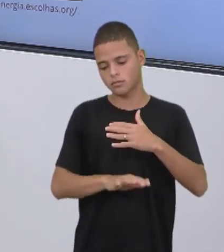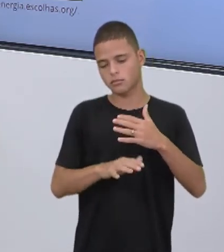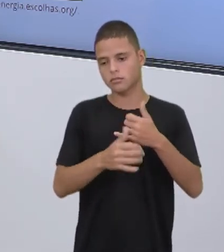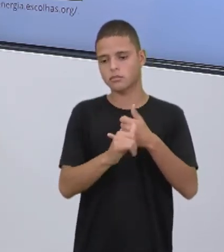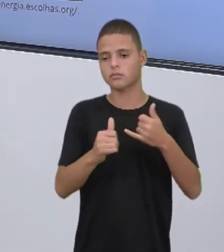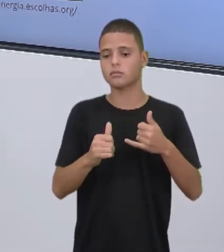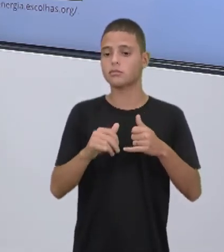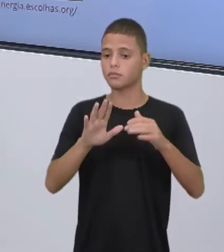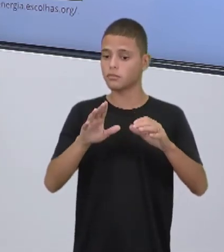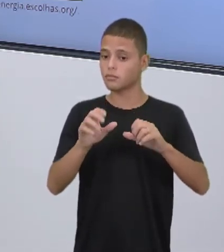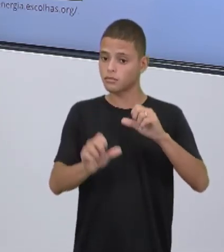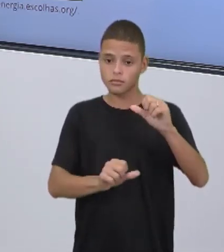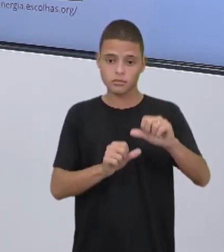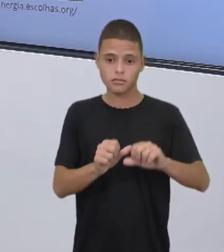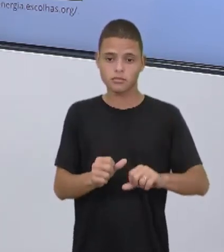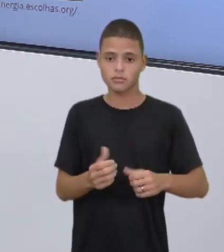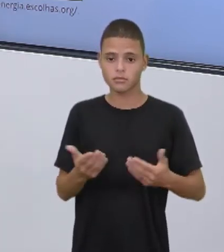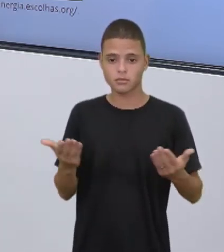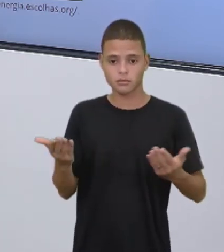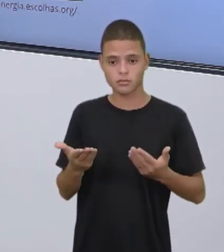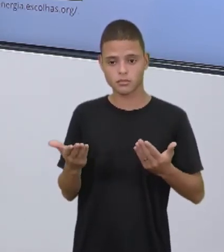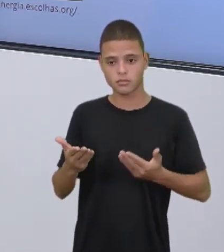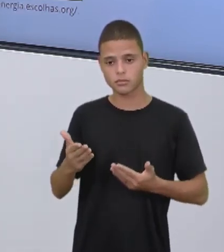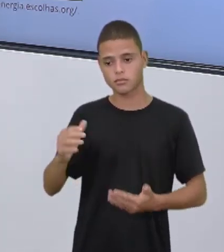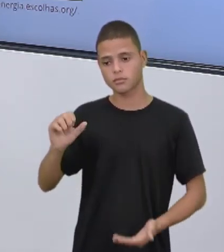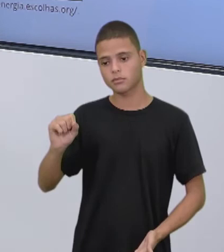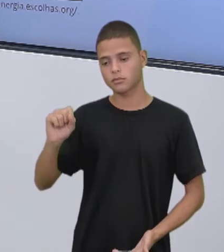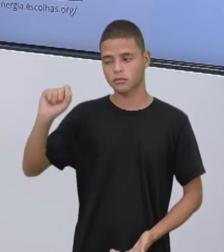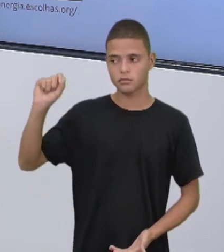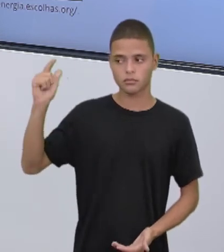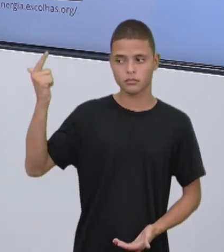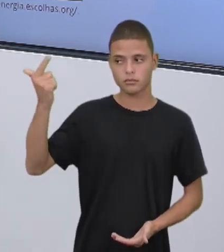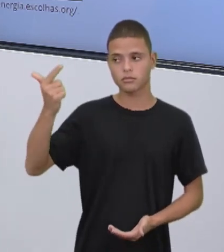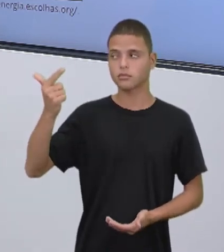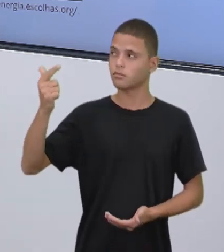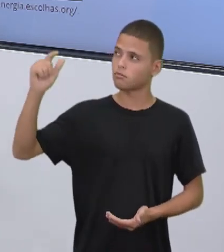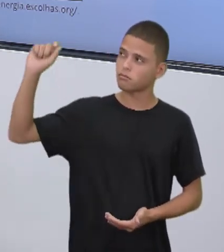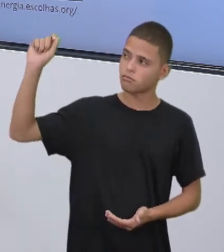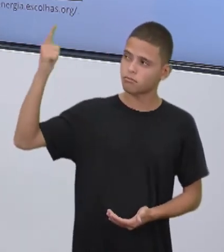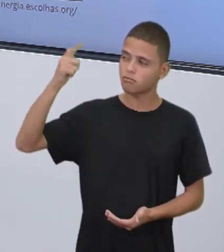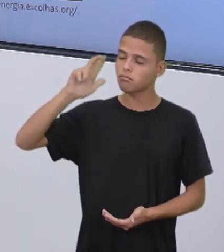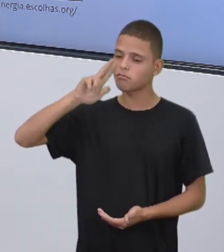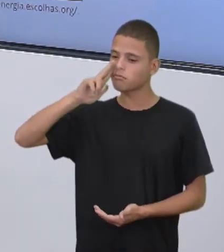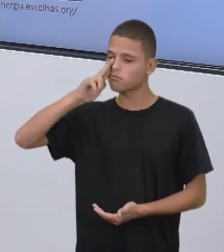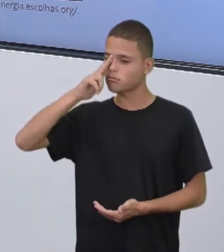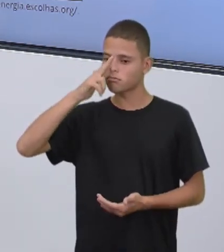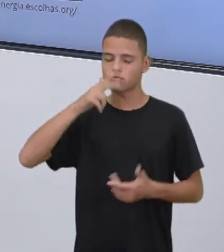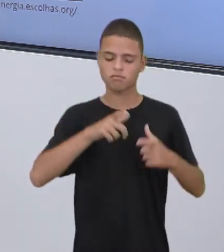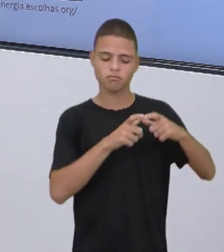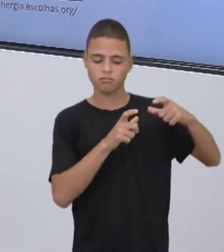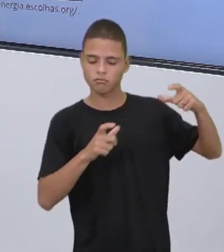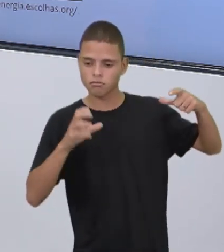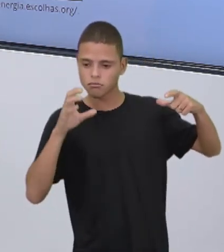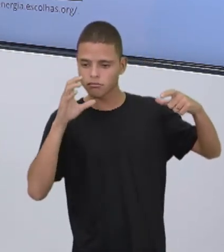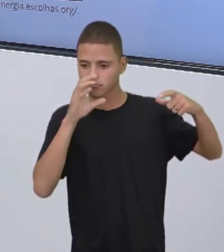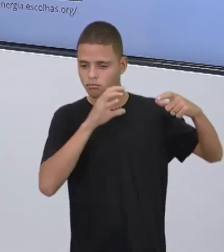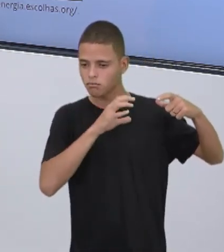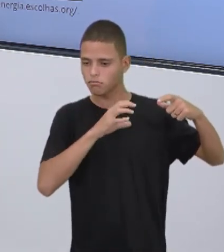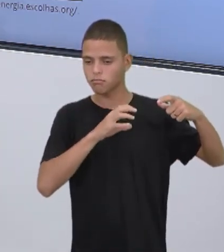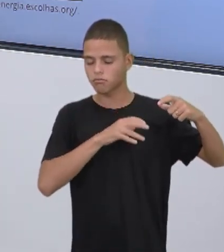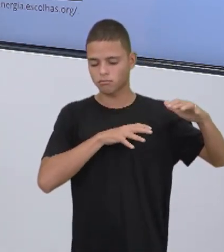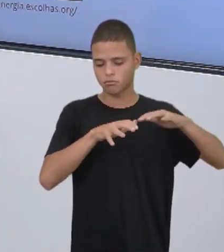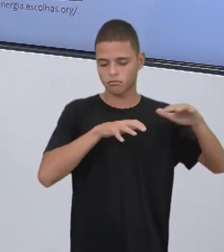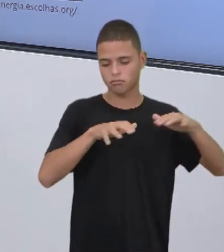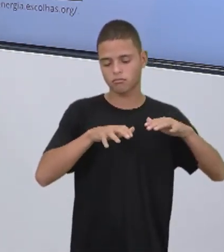aqui na solar, a luz já organiza os elétrons, tá certo? Então não